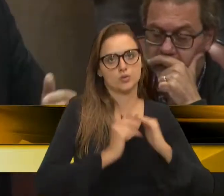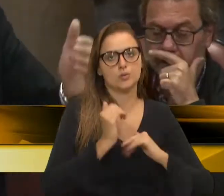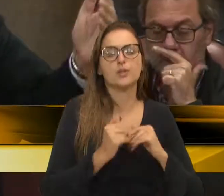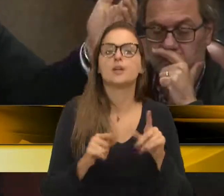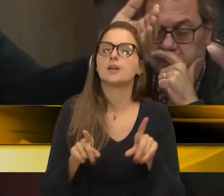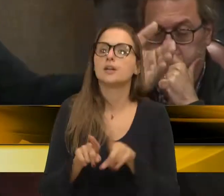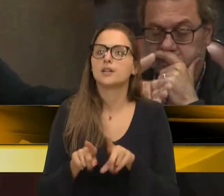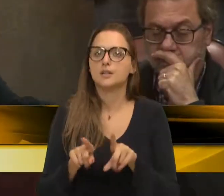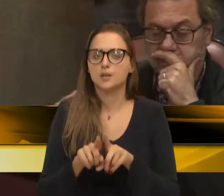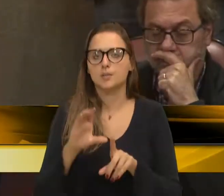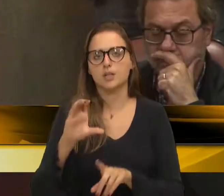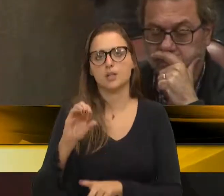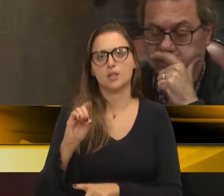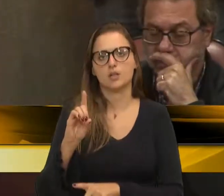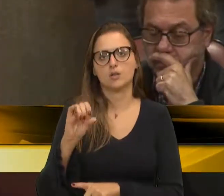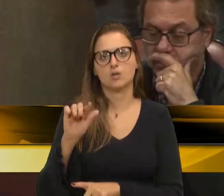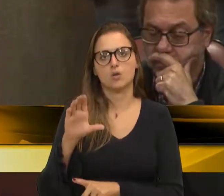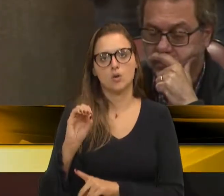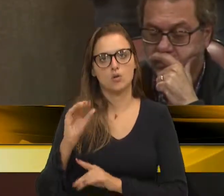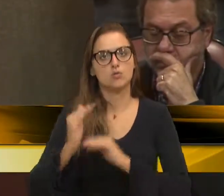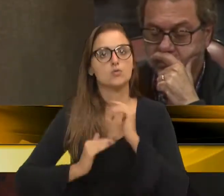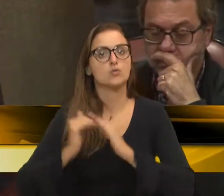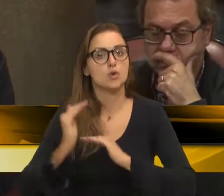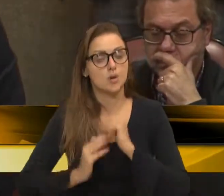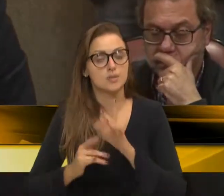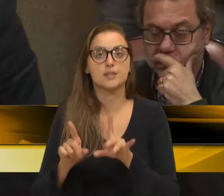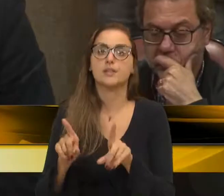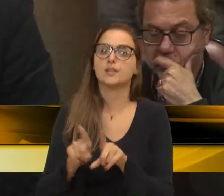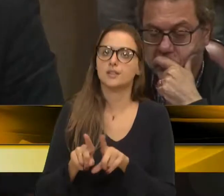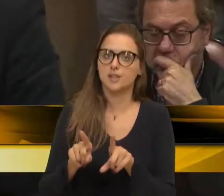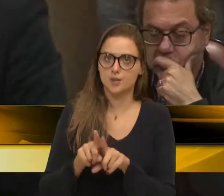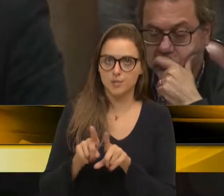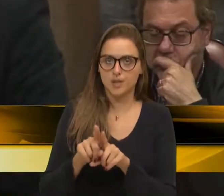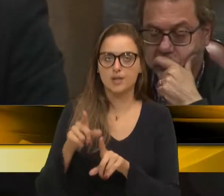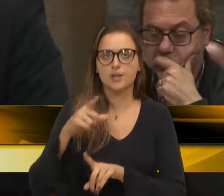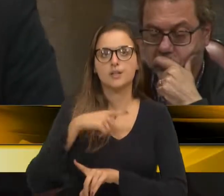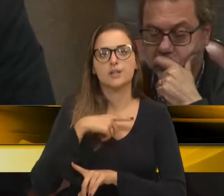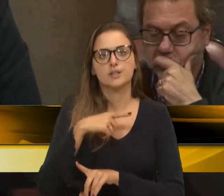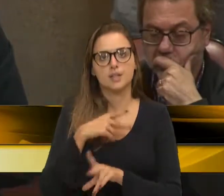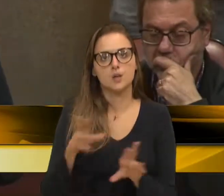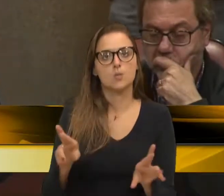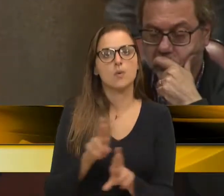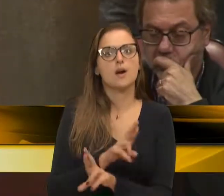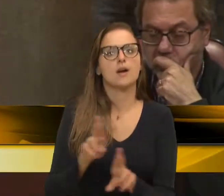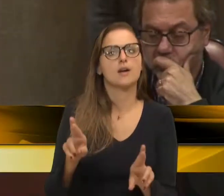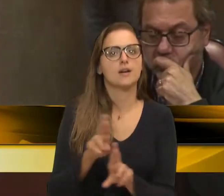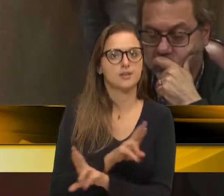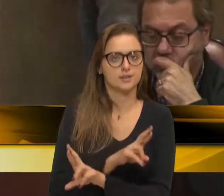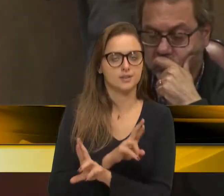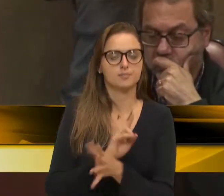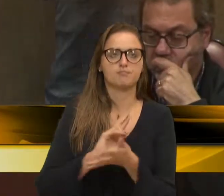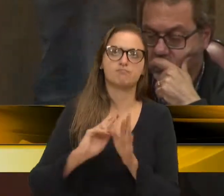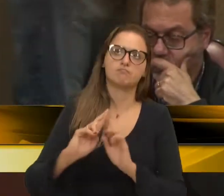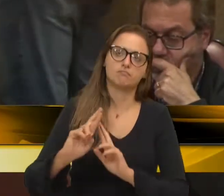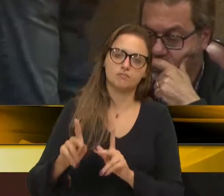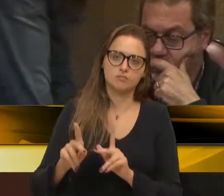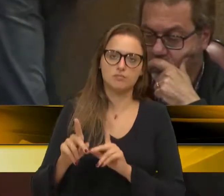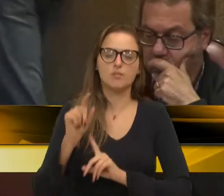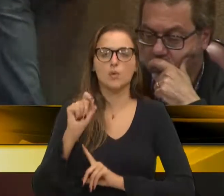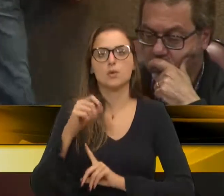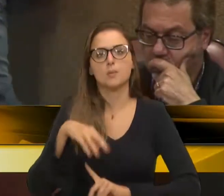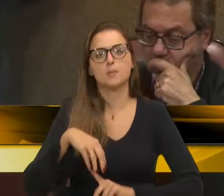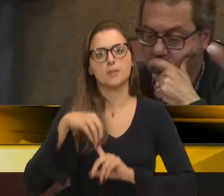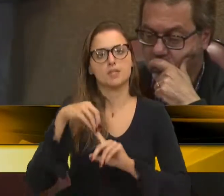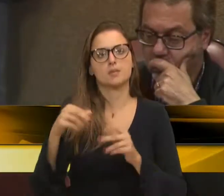como o nosso Código de Obras, que ali também estabelece outras questões, principalmente no que